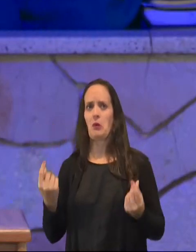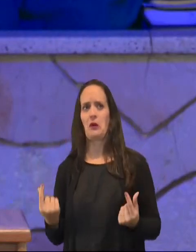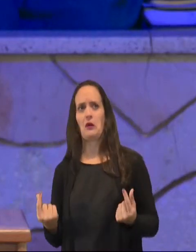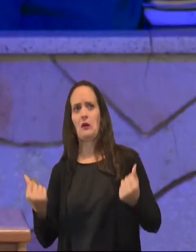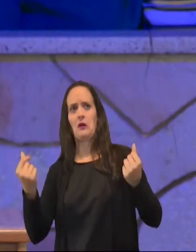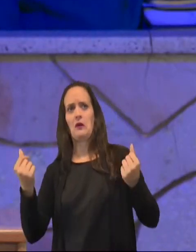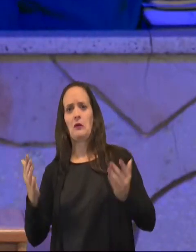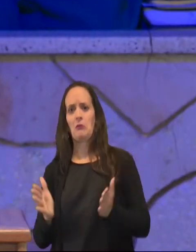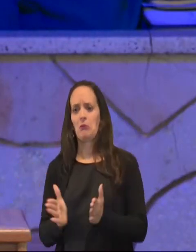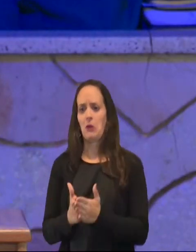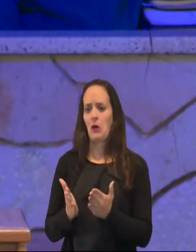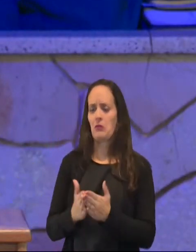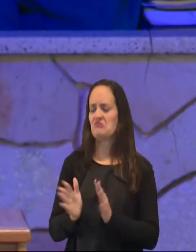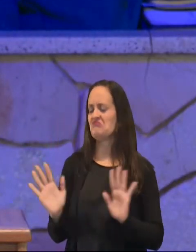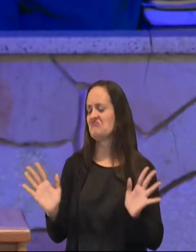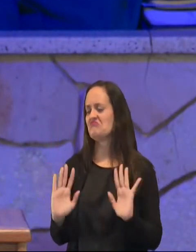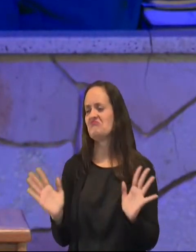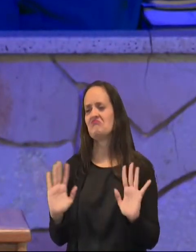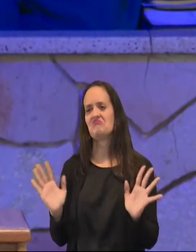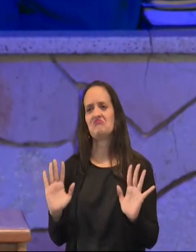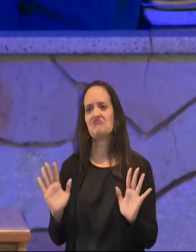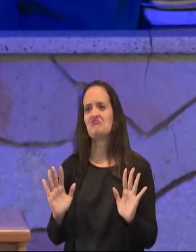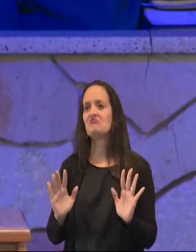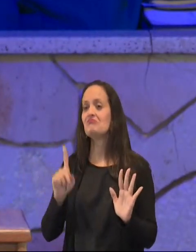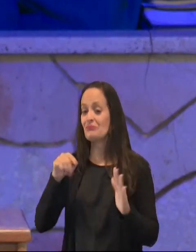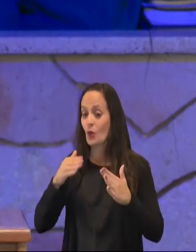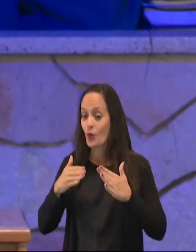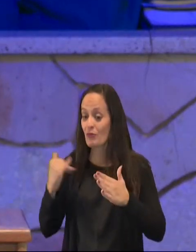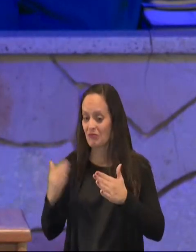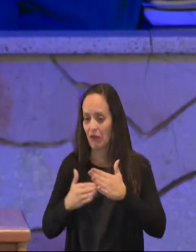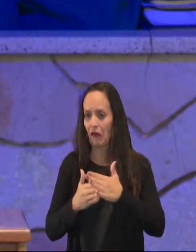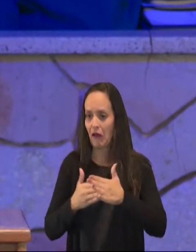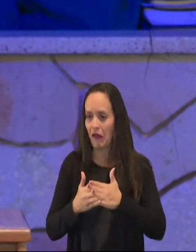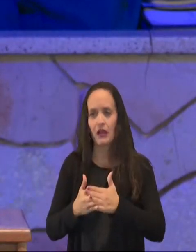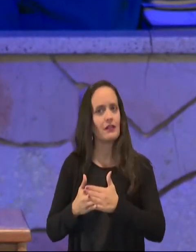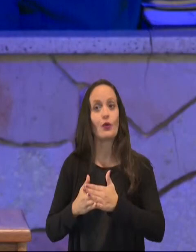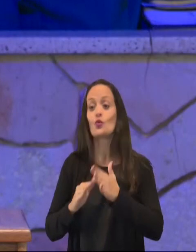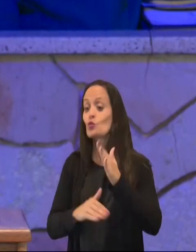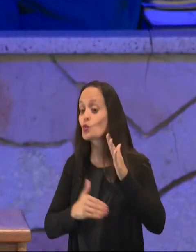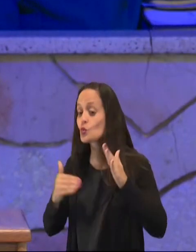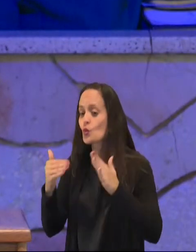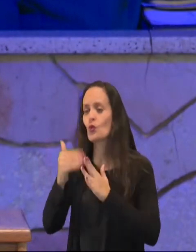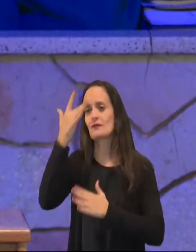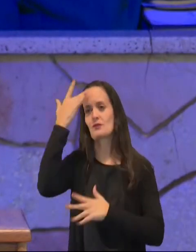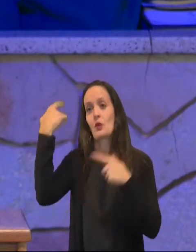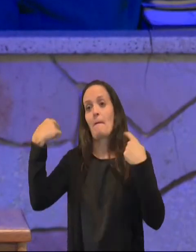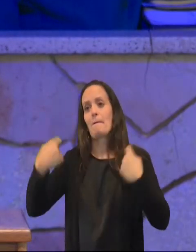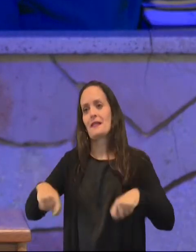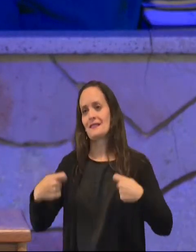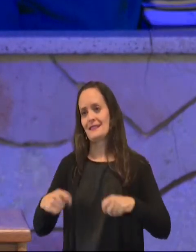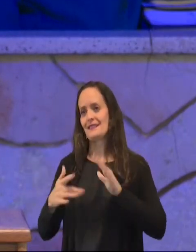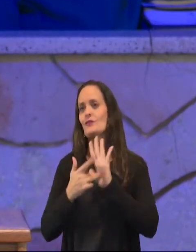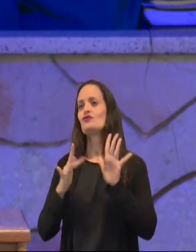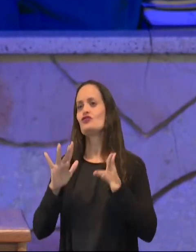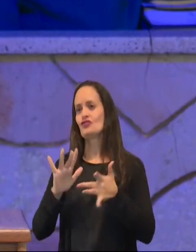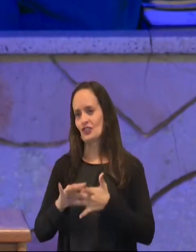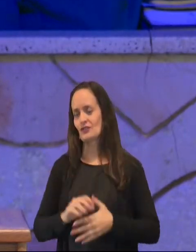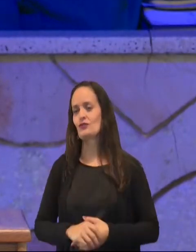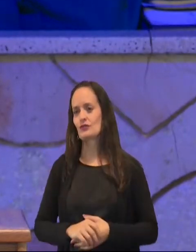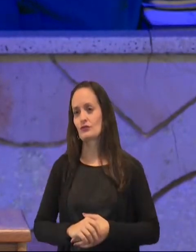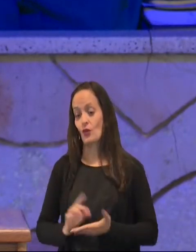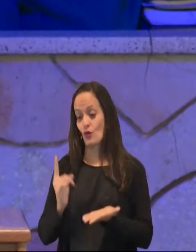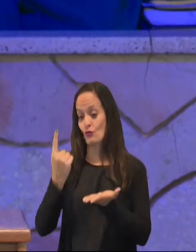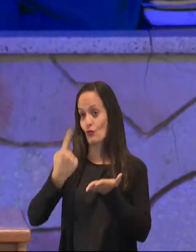o pobre, não importa a barreira, todos precisam de Jesus. Na plenitude da